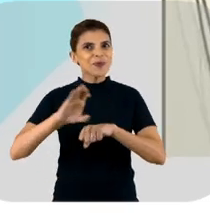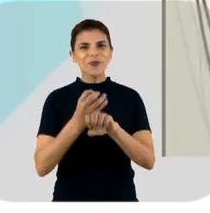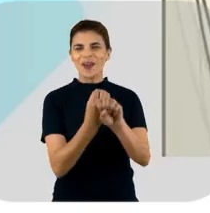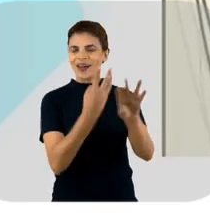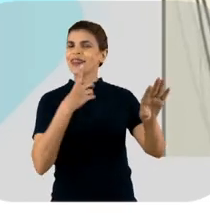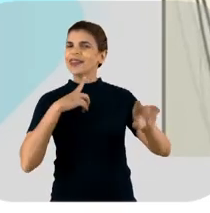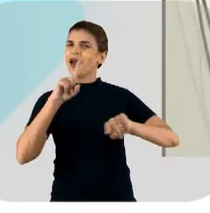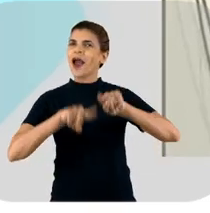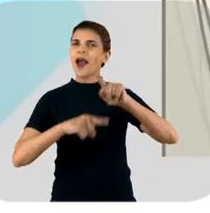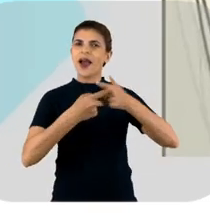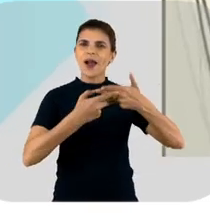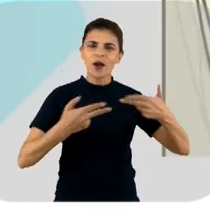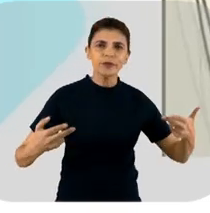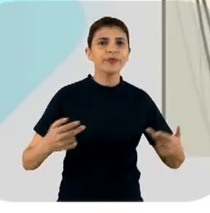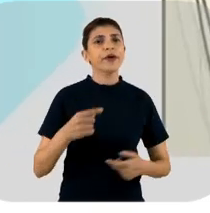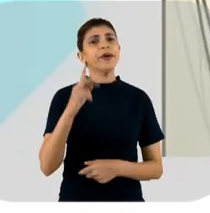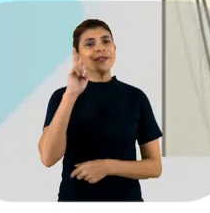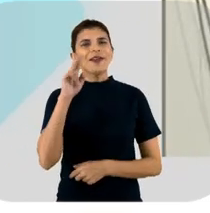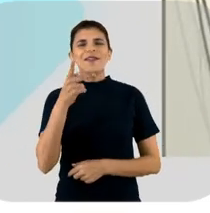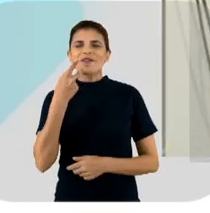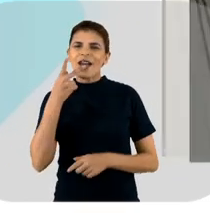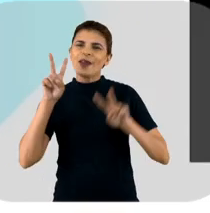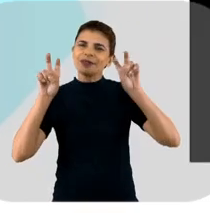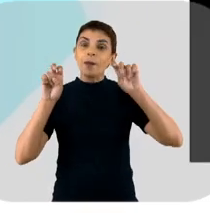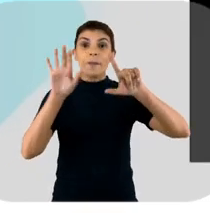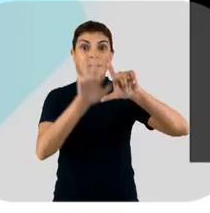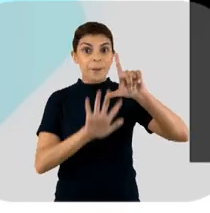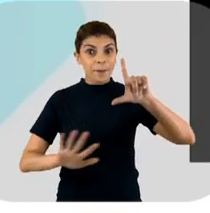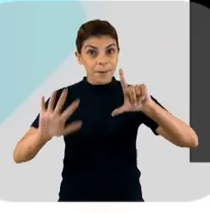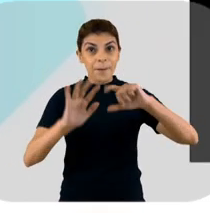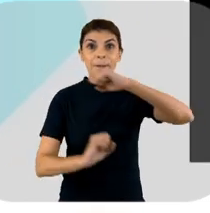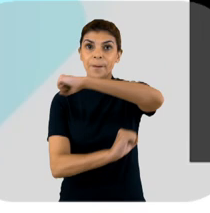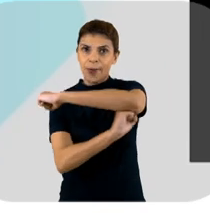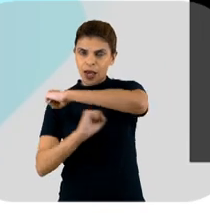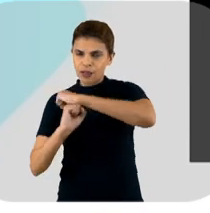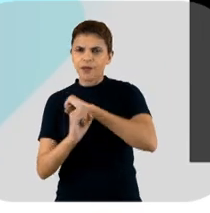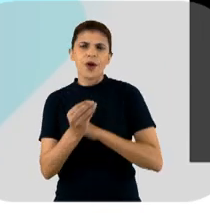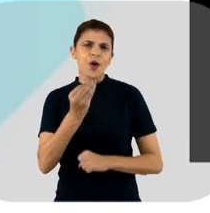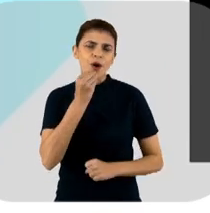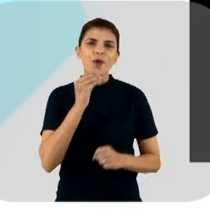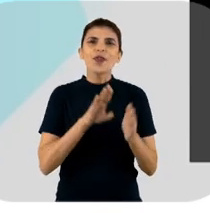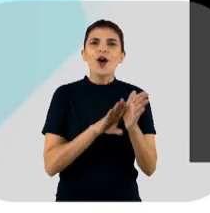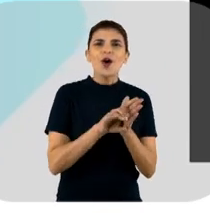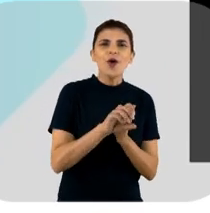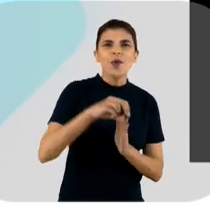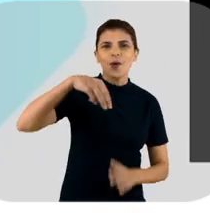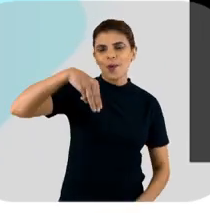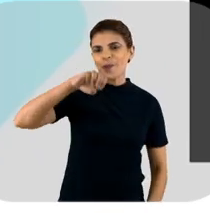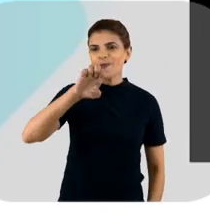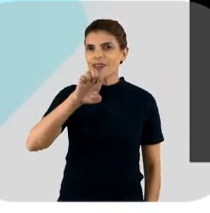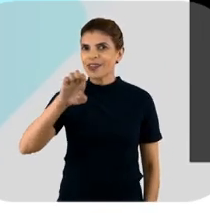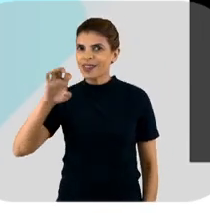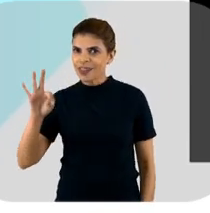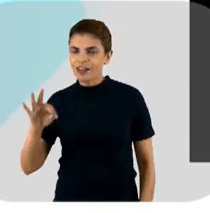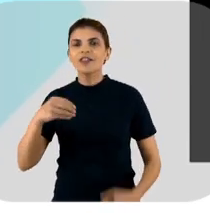Então, alguns recursos. Estávamos falando de plataformas, é claro que, por exemplo, o Meet, hoje, para